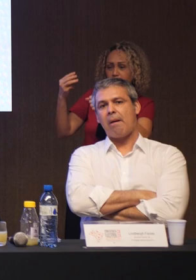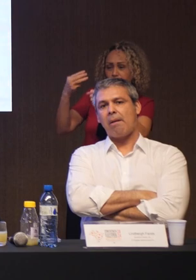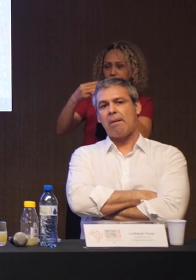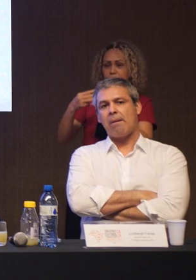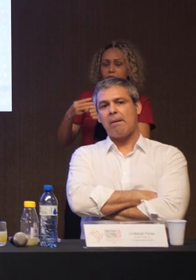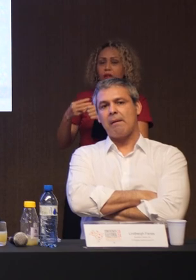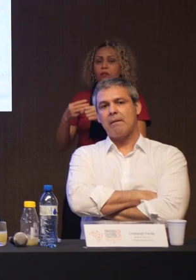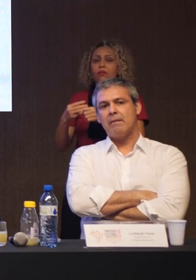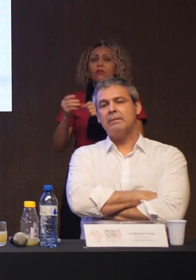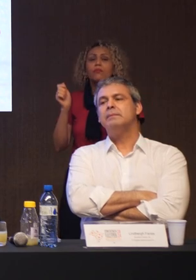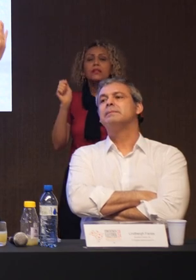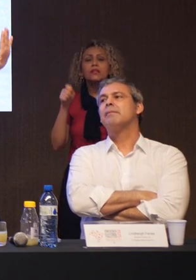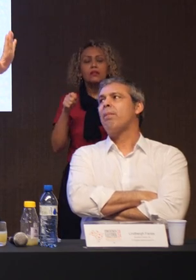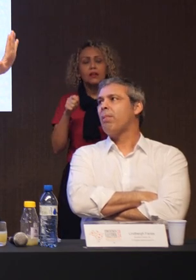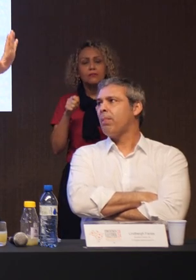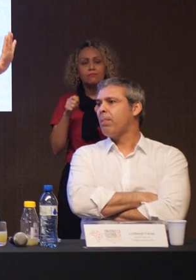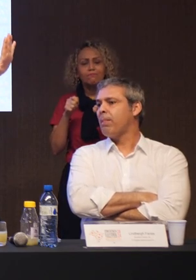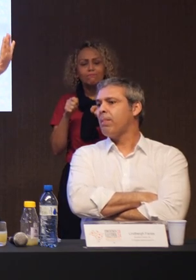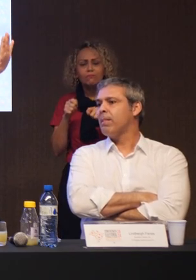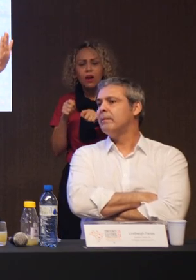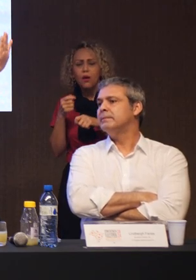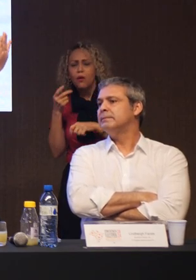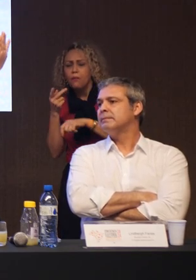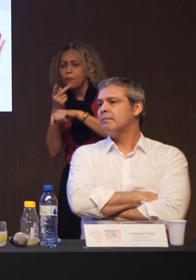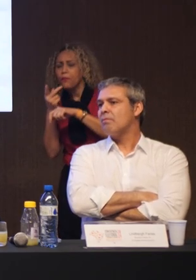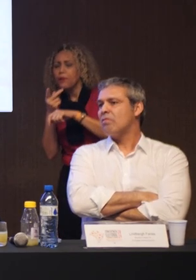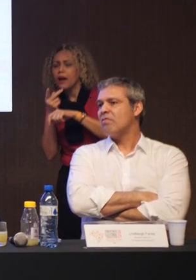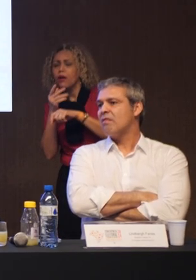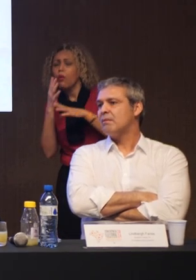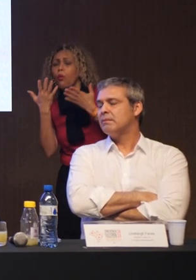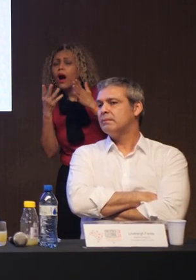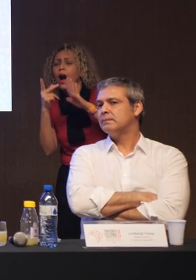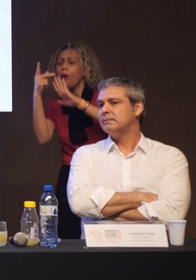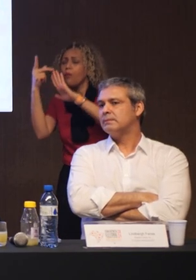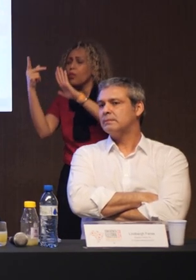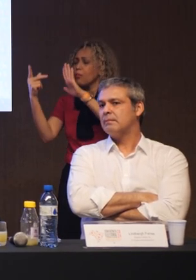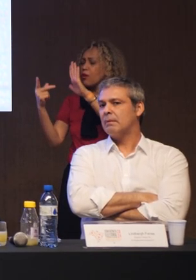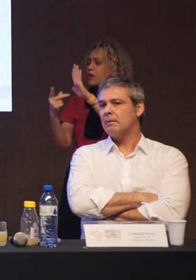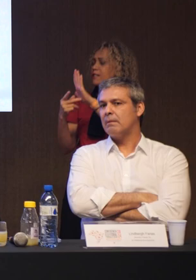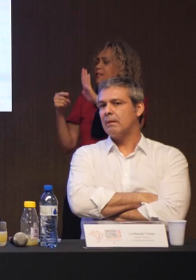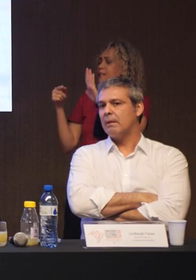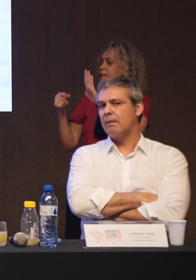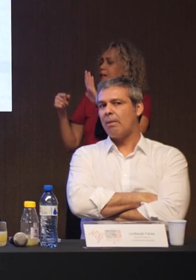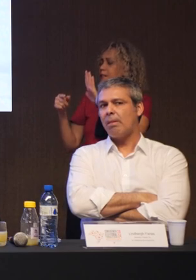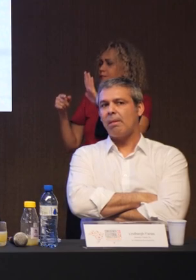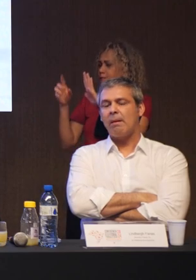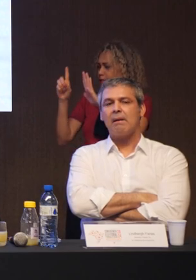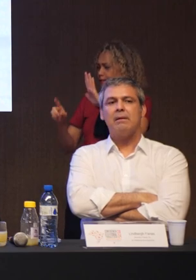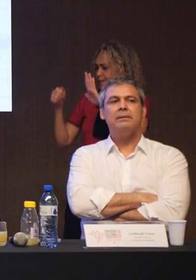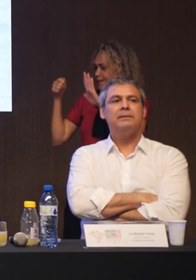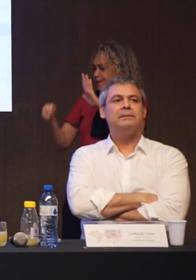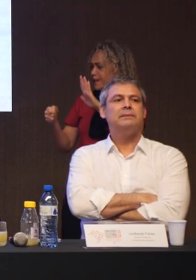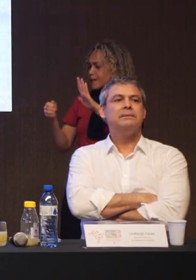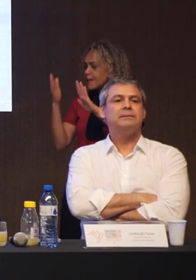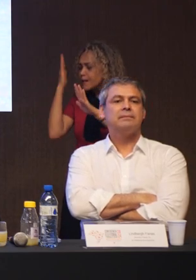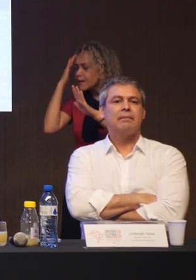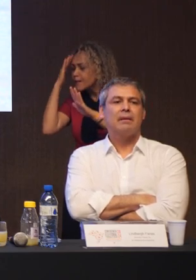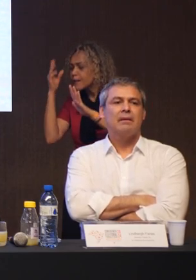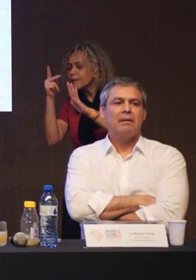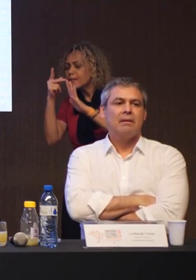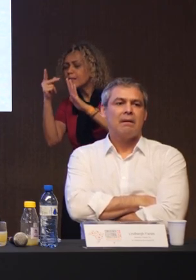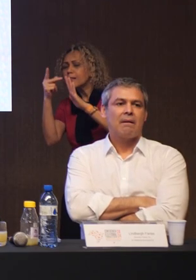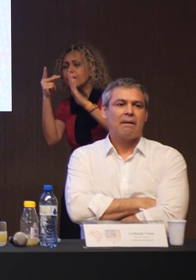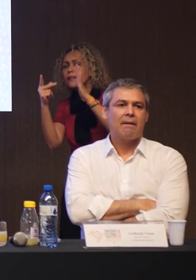aqueles projetos dos nossos adversários e entender o que estes projetos